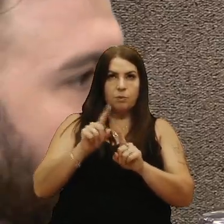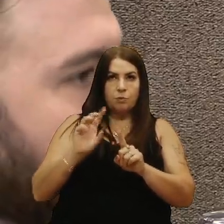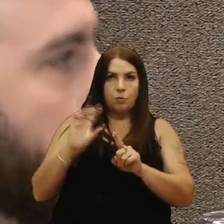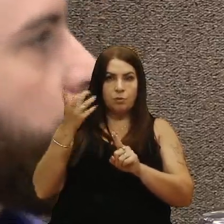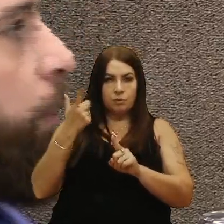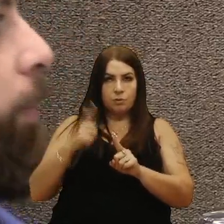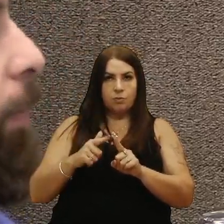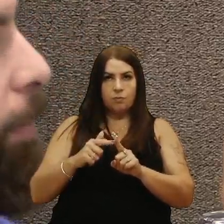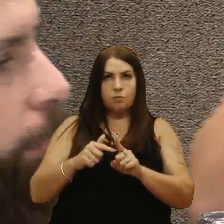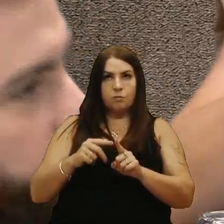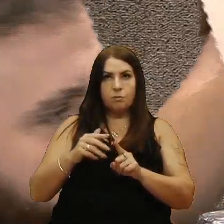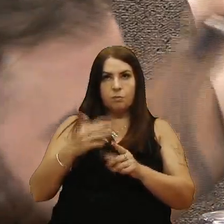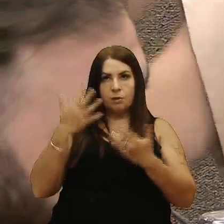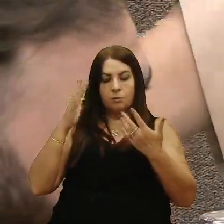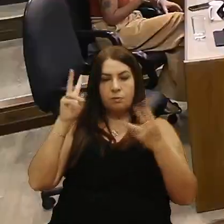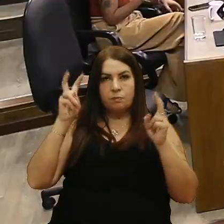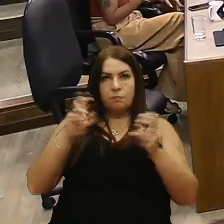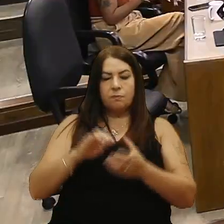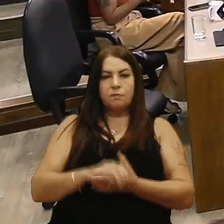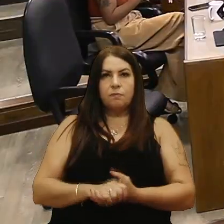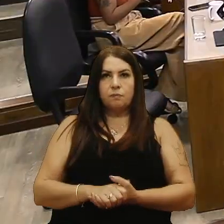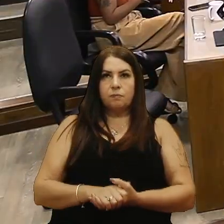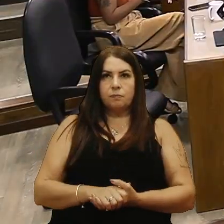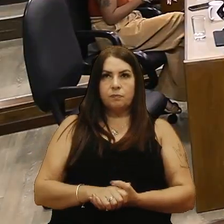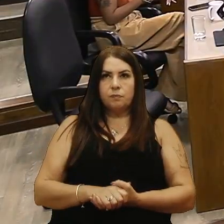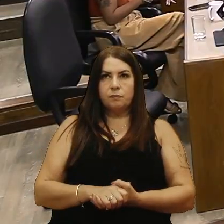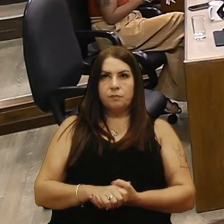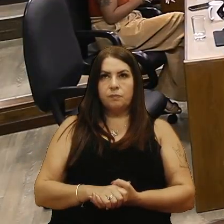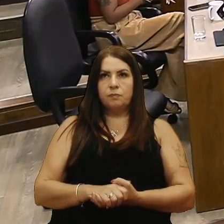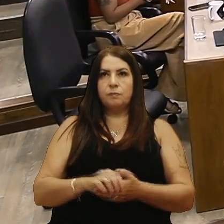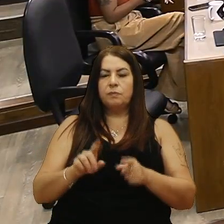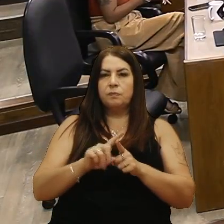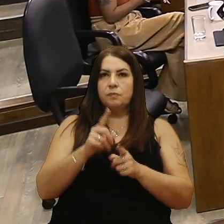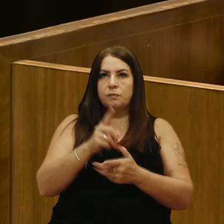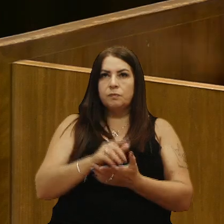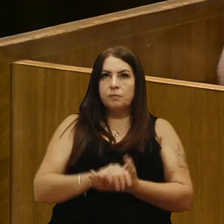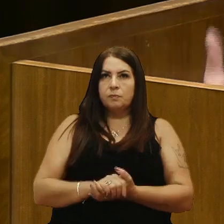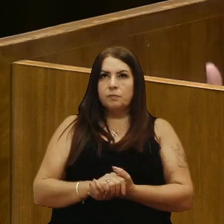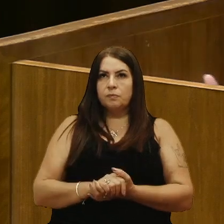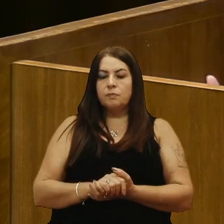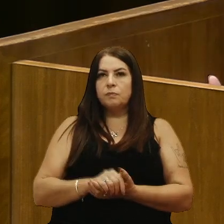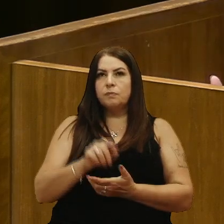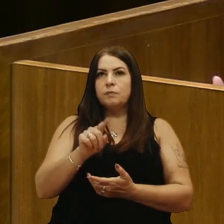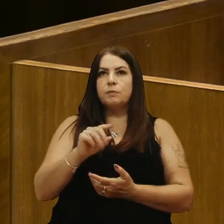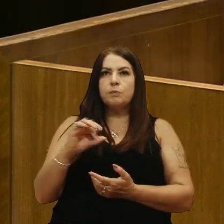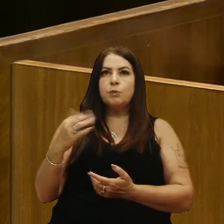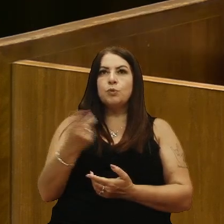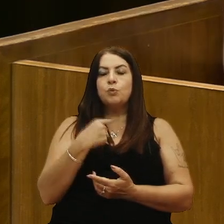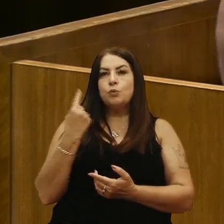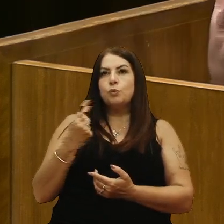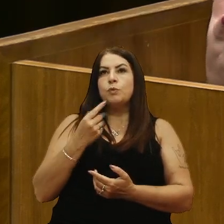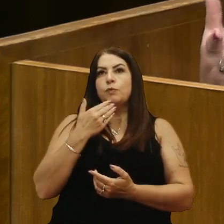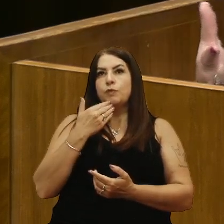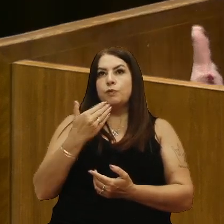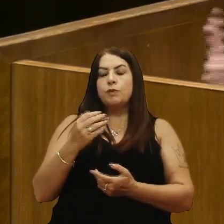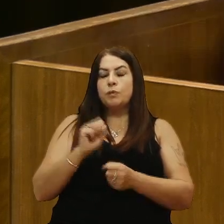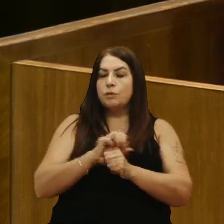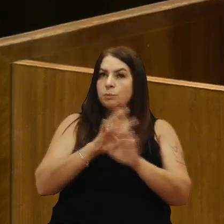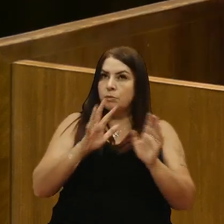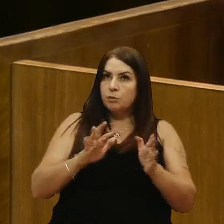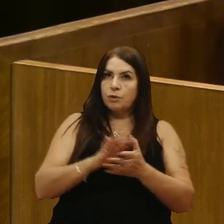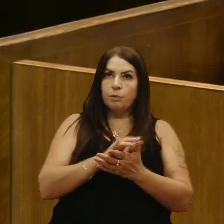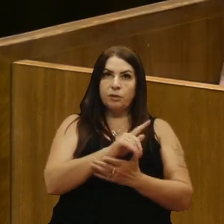aconteçam mais. Vereadora Sandra, parabéns pelo tema. Perfeitamente, vereadora. Eu acho que todos nós devemos ser a favor da